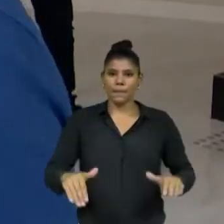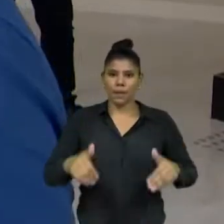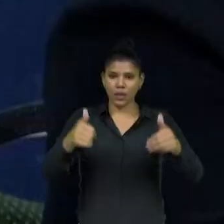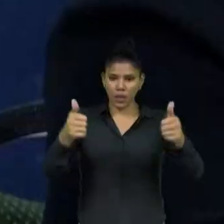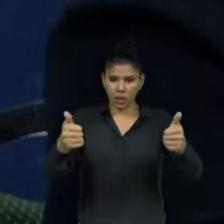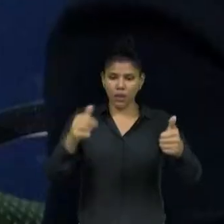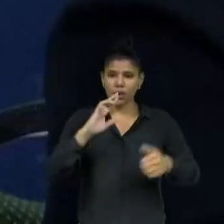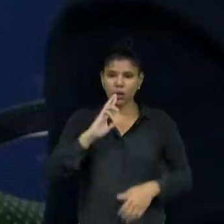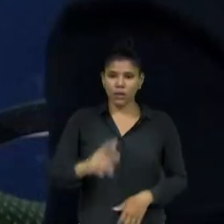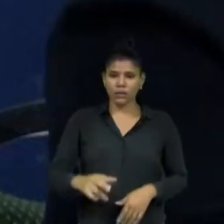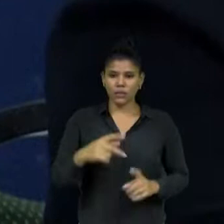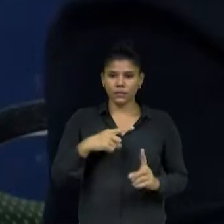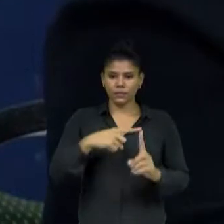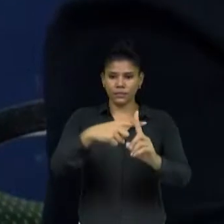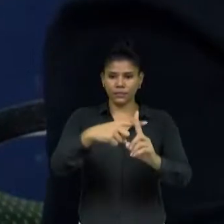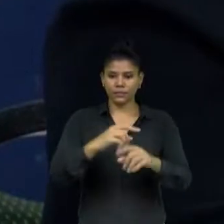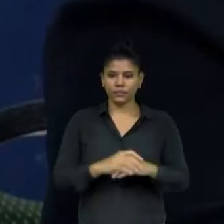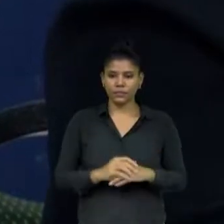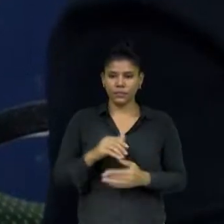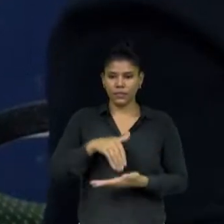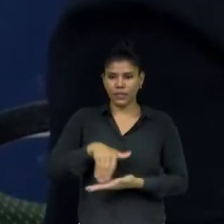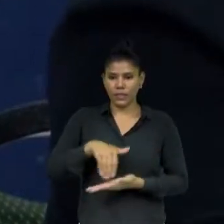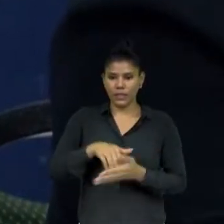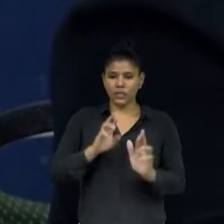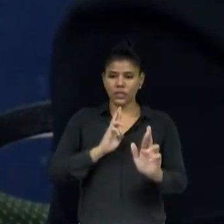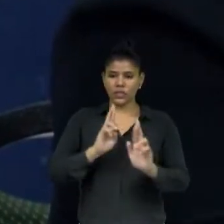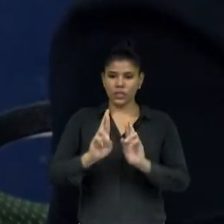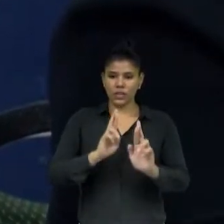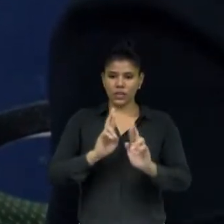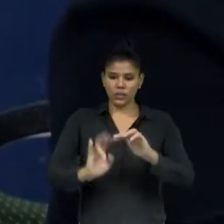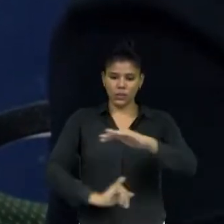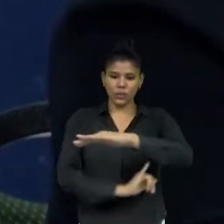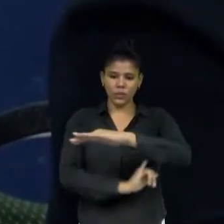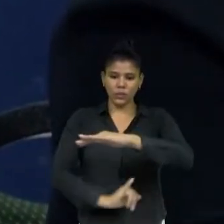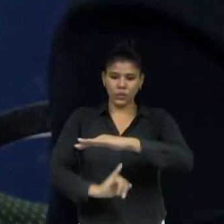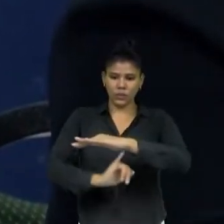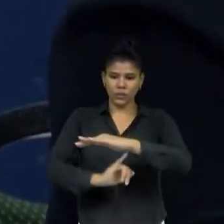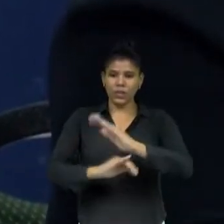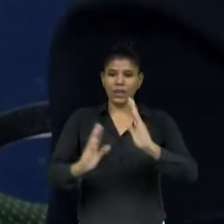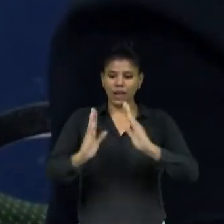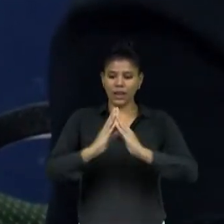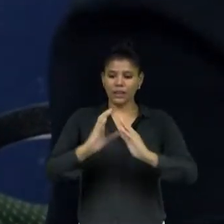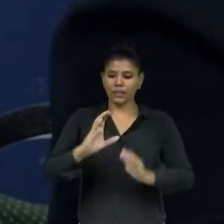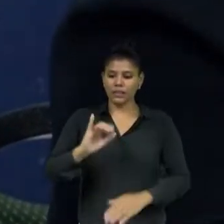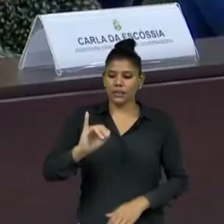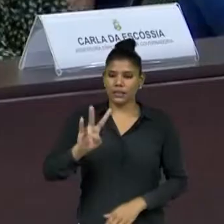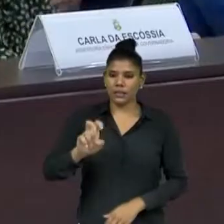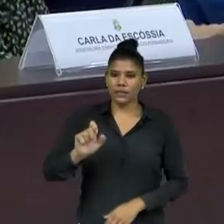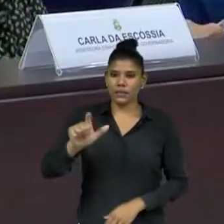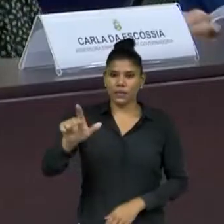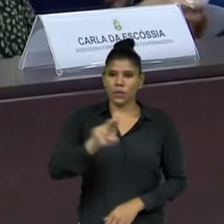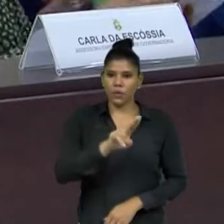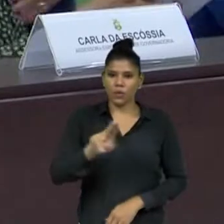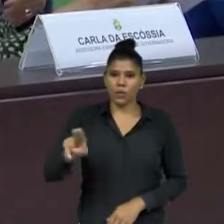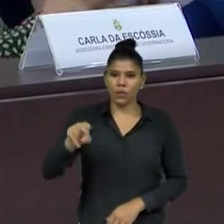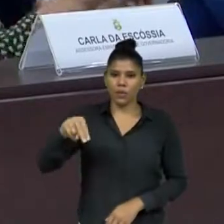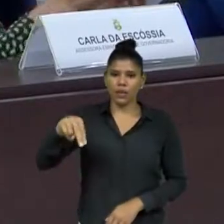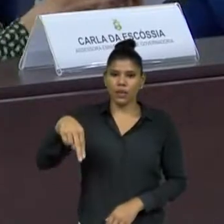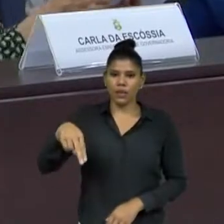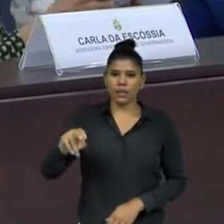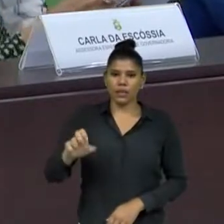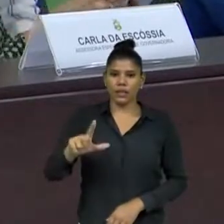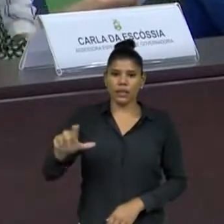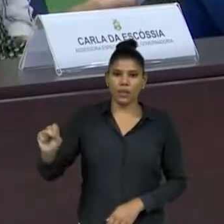resultado positivo. O secretário de Relações Institucionais da Casa Civil do Governo do Estado, Nelson Martins, explica como